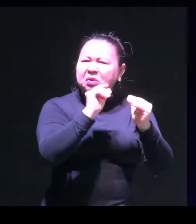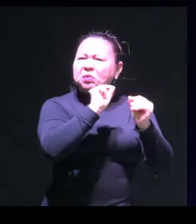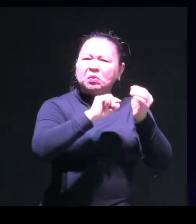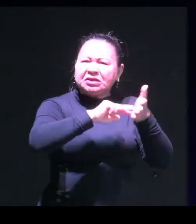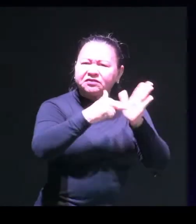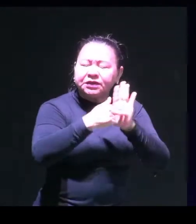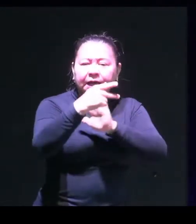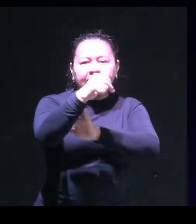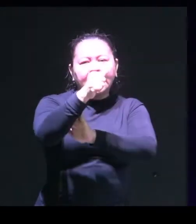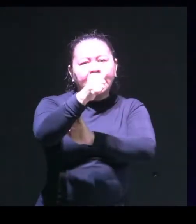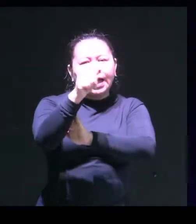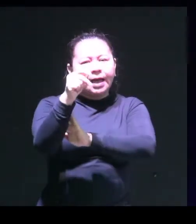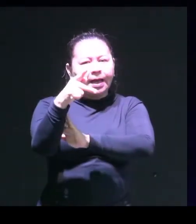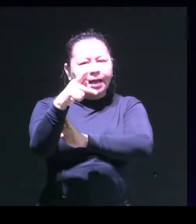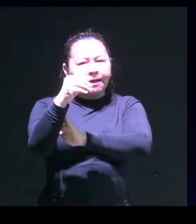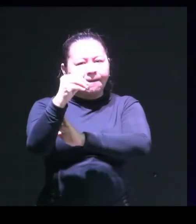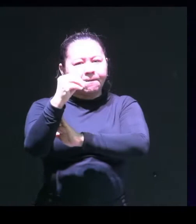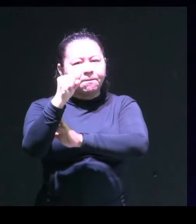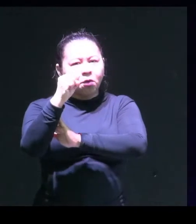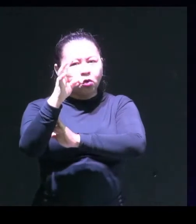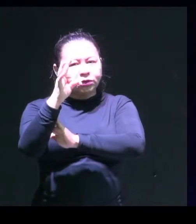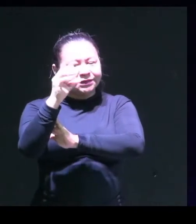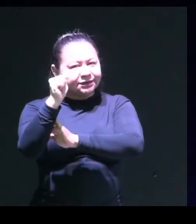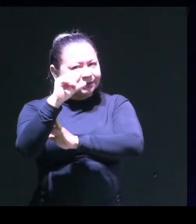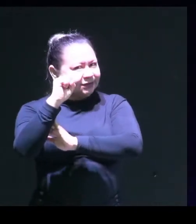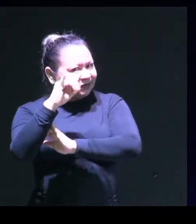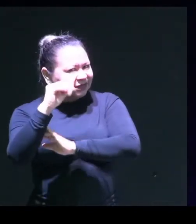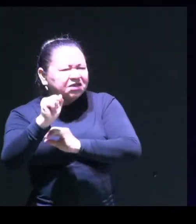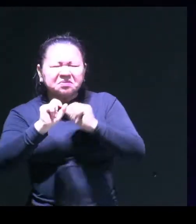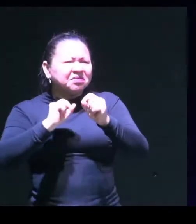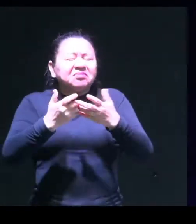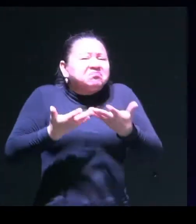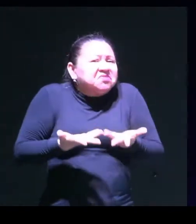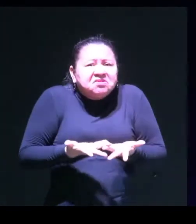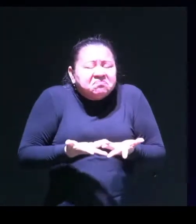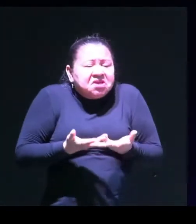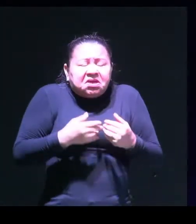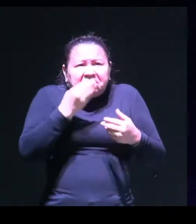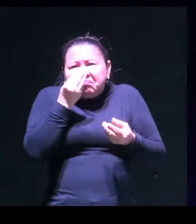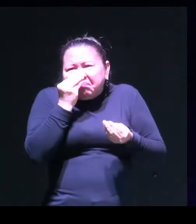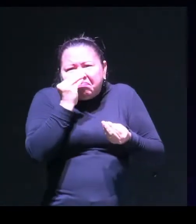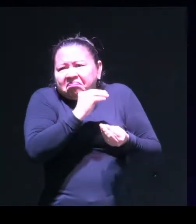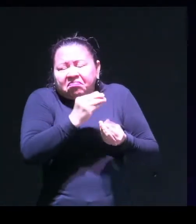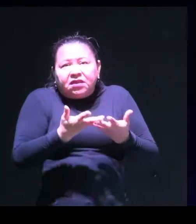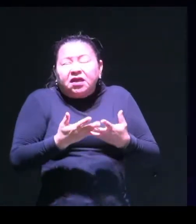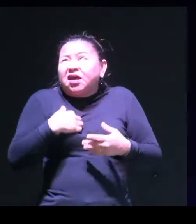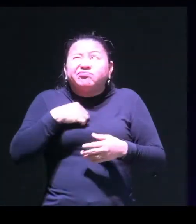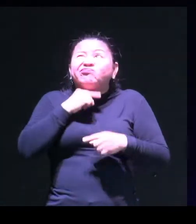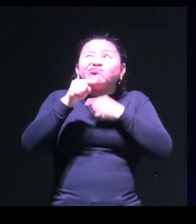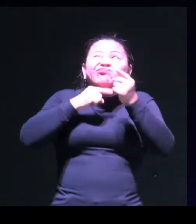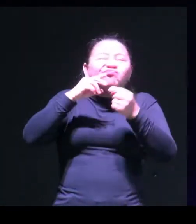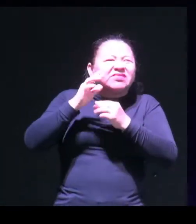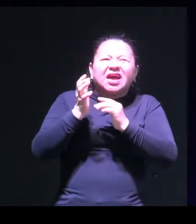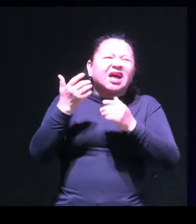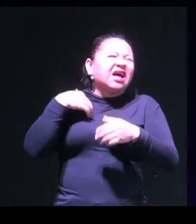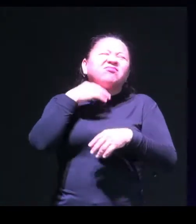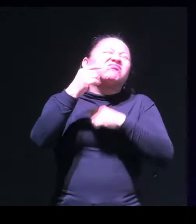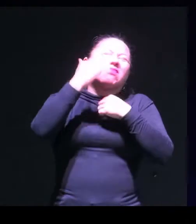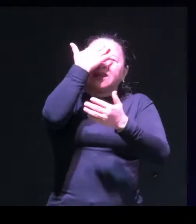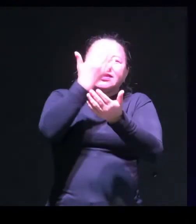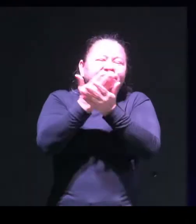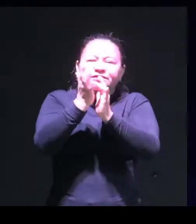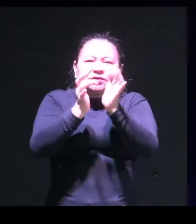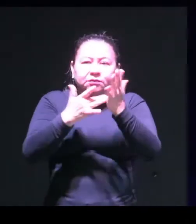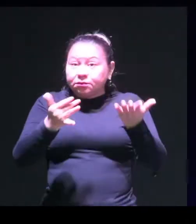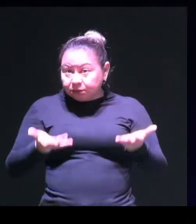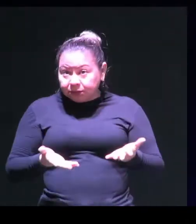não é alguém que deixa de ser religioso, ele continua religioso, só que ele não tem mais Jesus como centro da sua vida. Jesus falou também